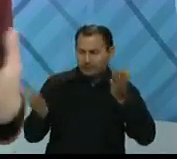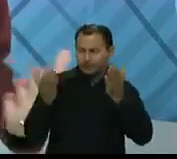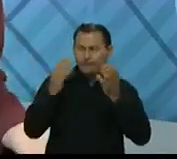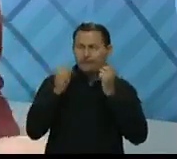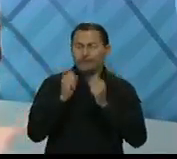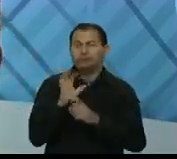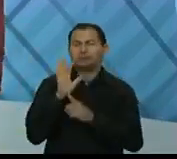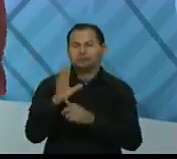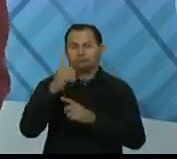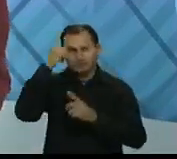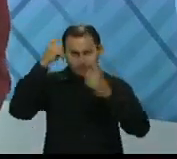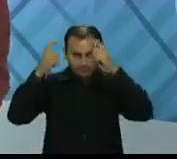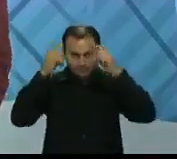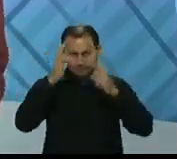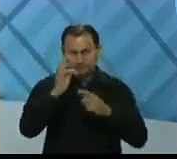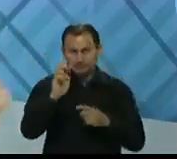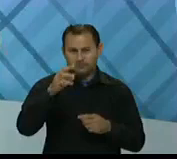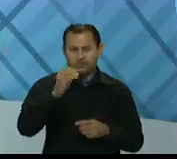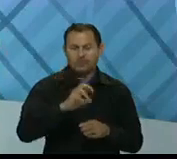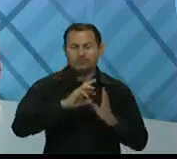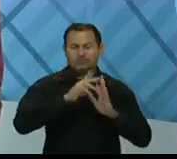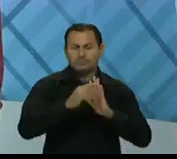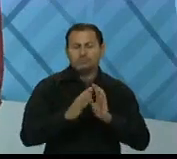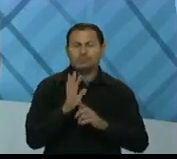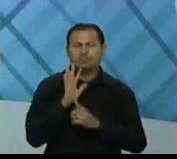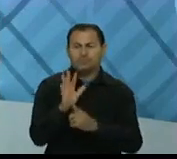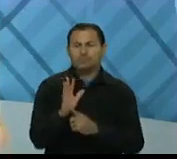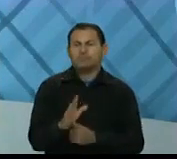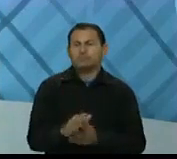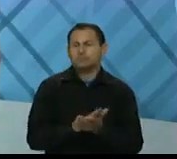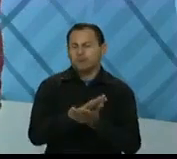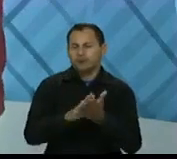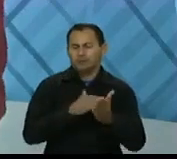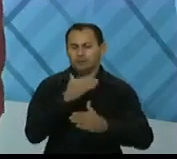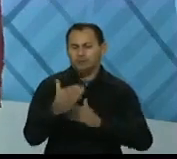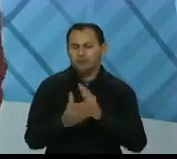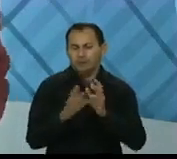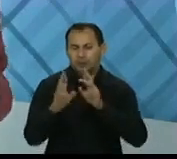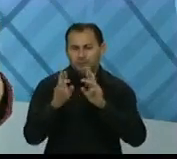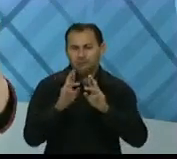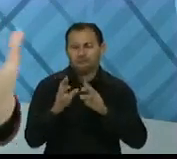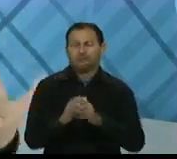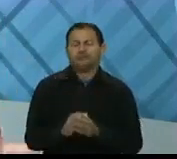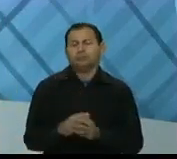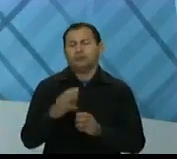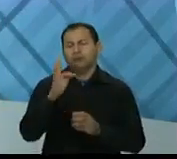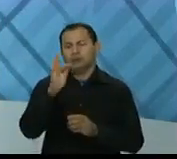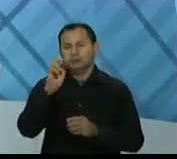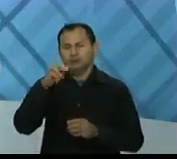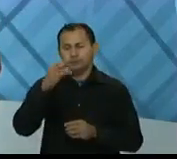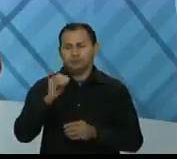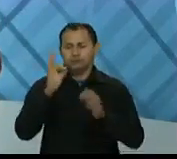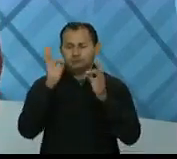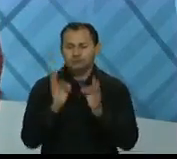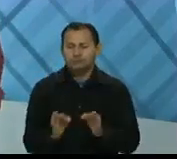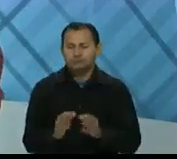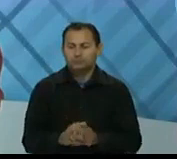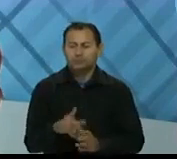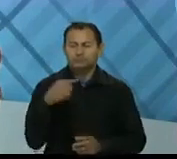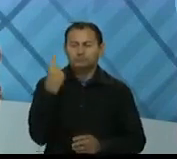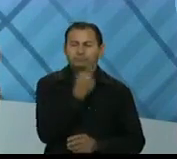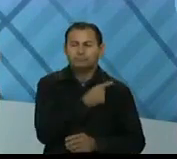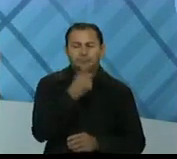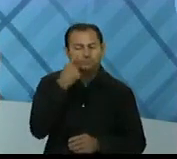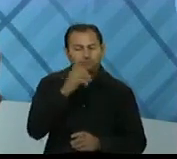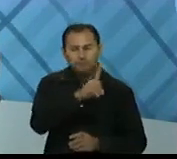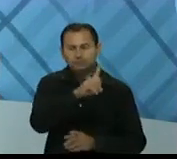pode remeter à ideia de função. Vale destacar que nem toda relação é uma função, certo? Nós veremos ao